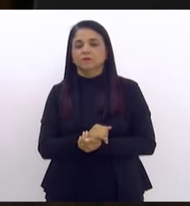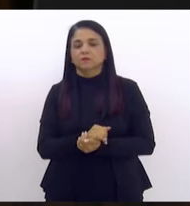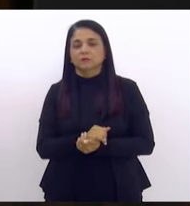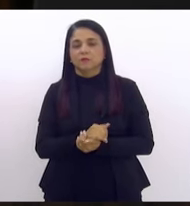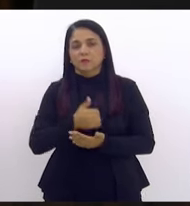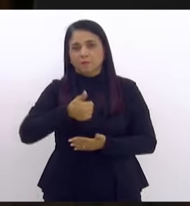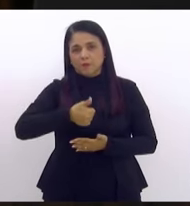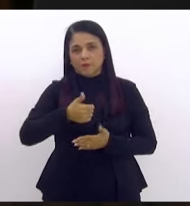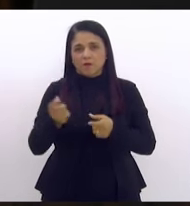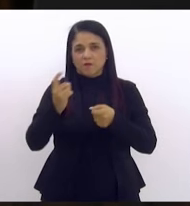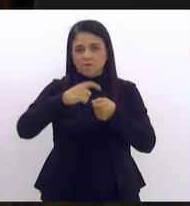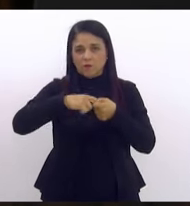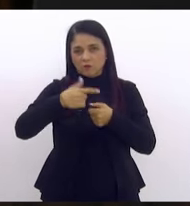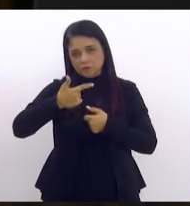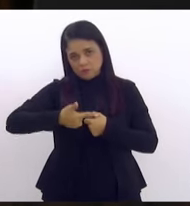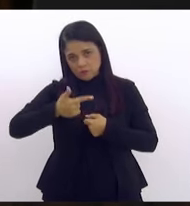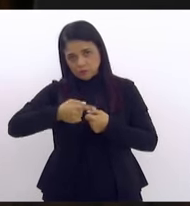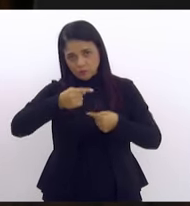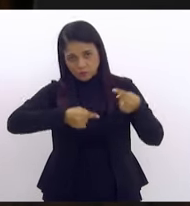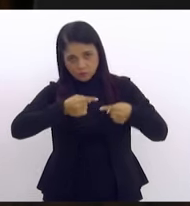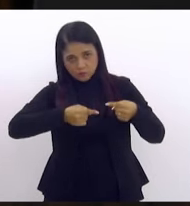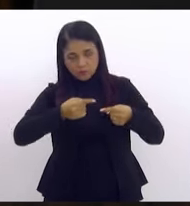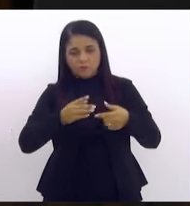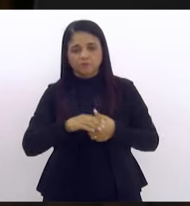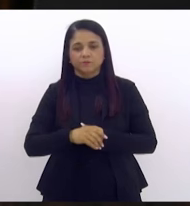Aprovado em primeira e retorna em segunda.